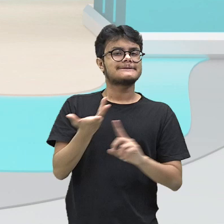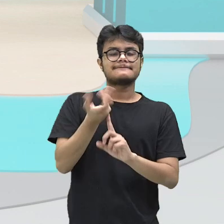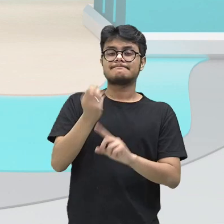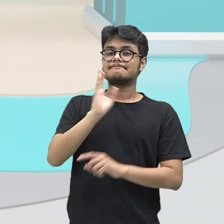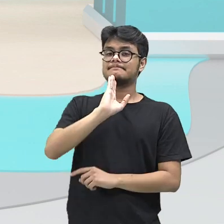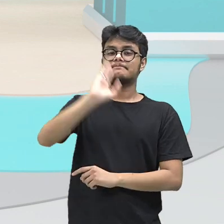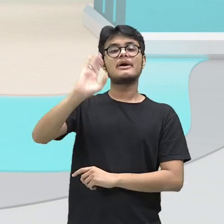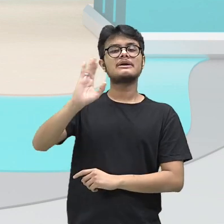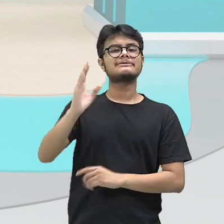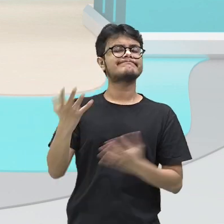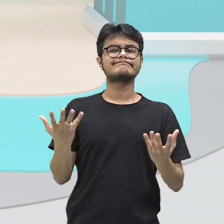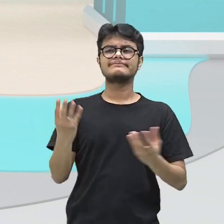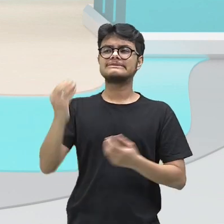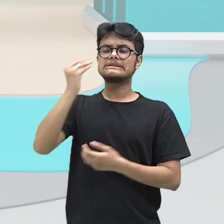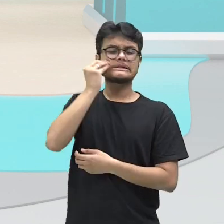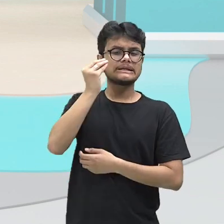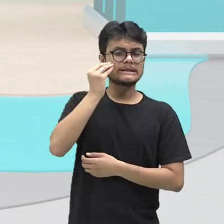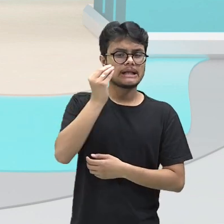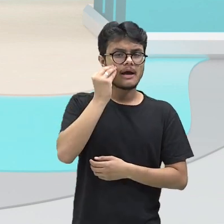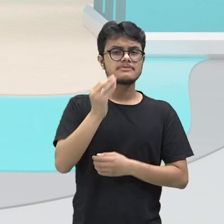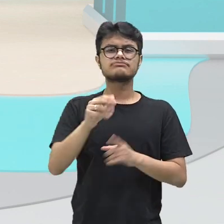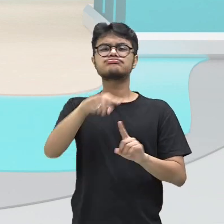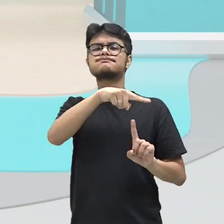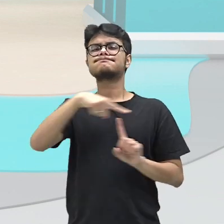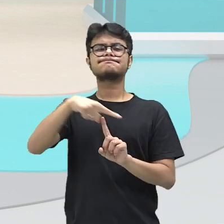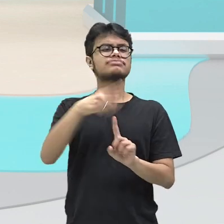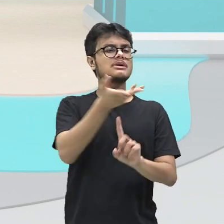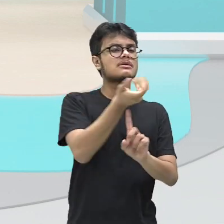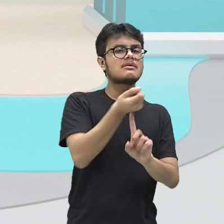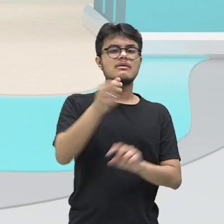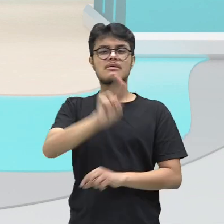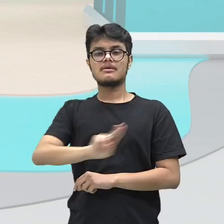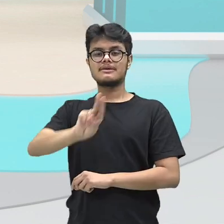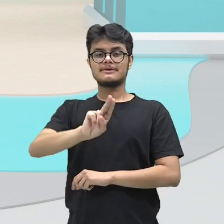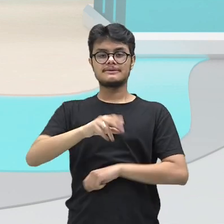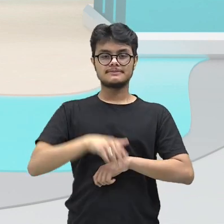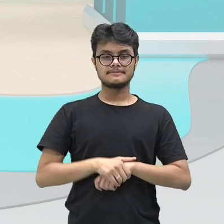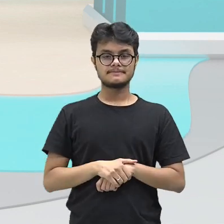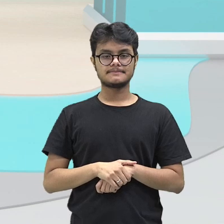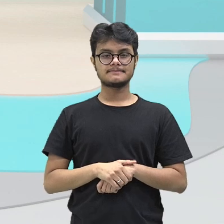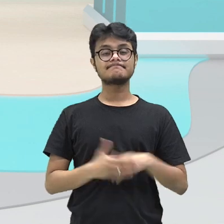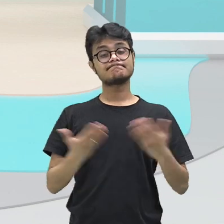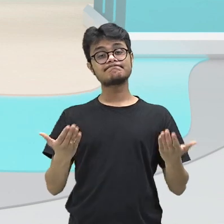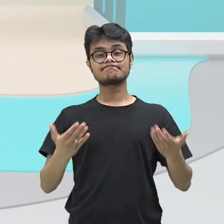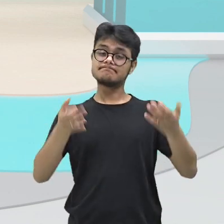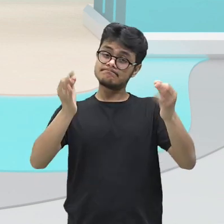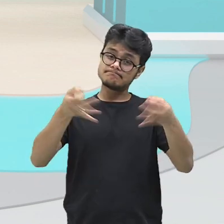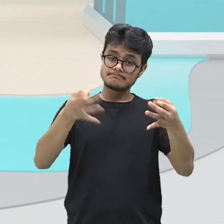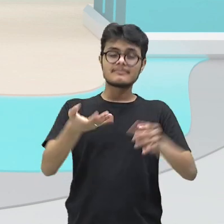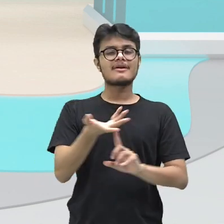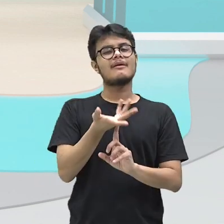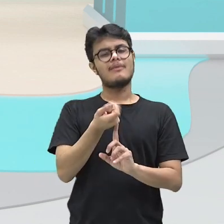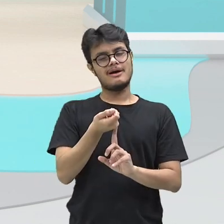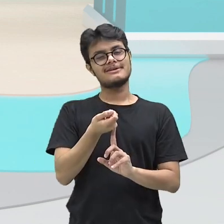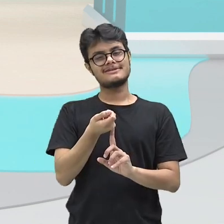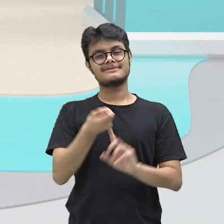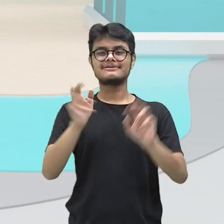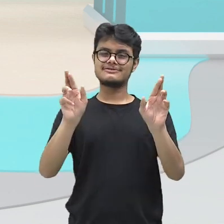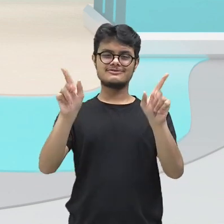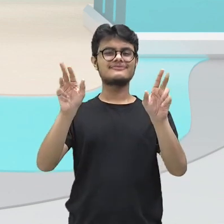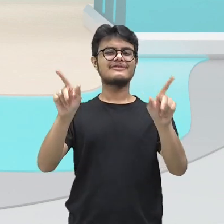de experimentar, de descobrir. Olha só, mais uma vez a gente vendo como o fazer artístico ele vai